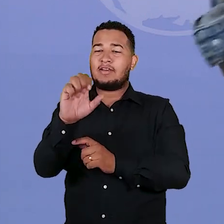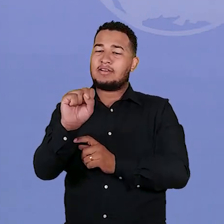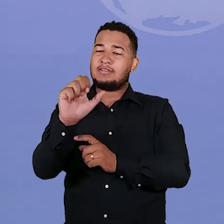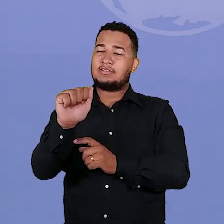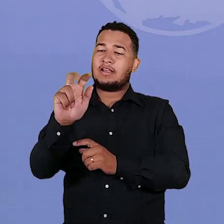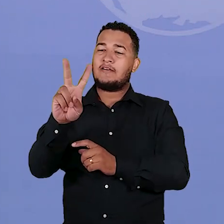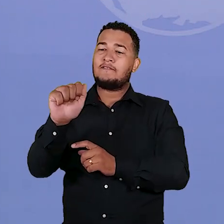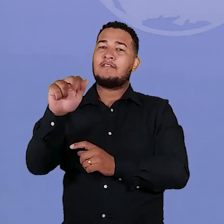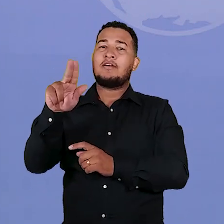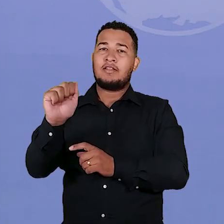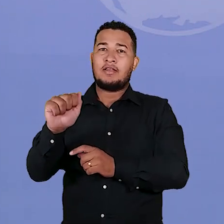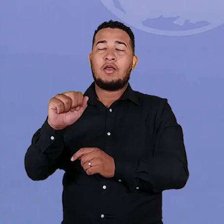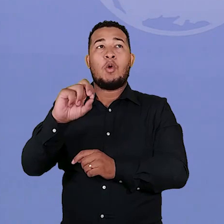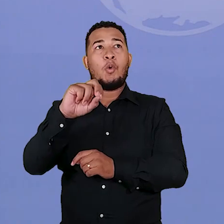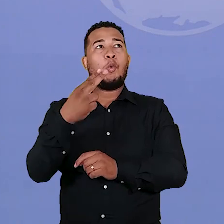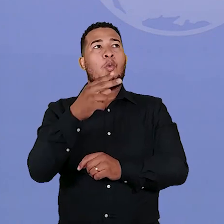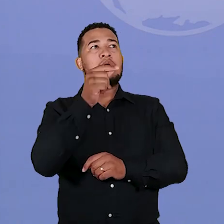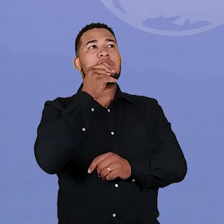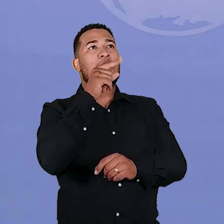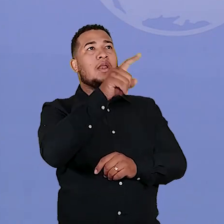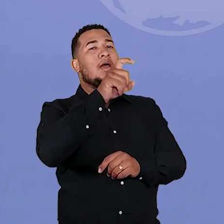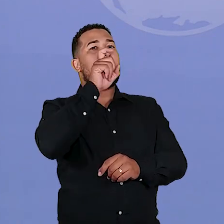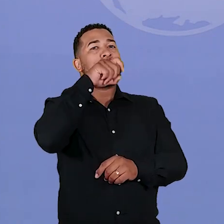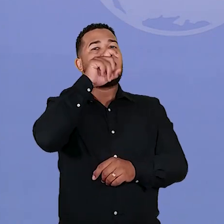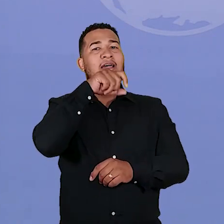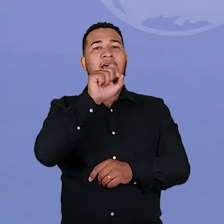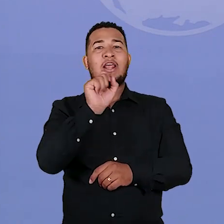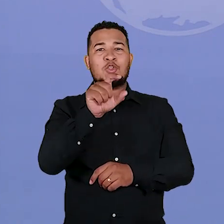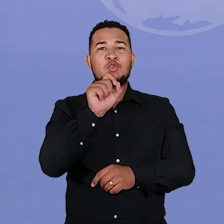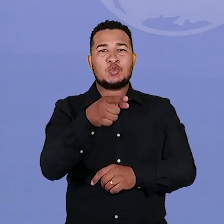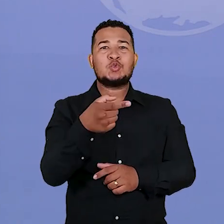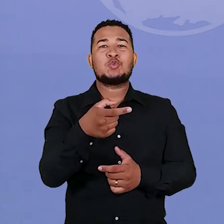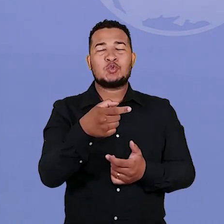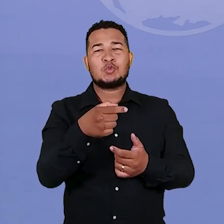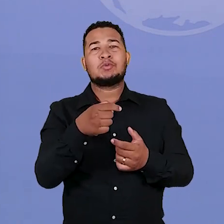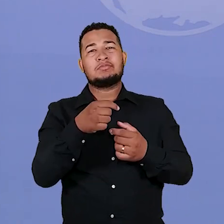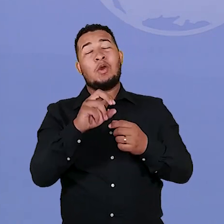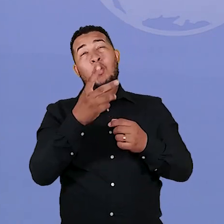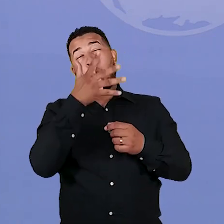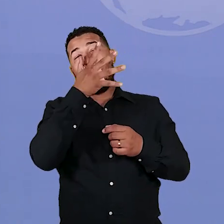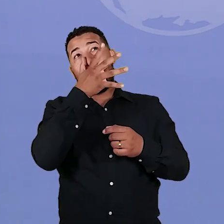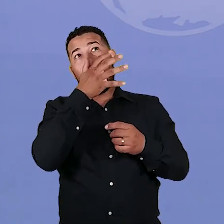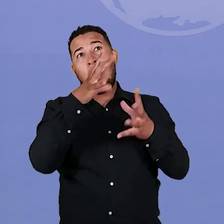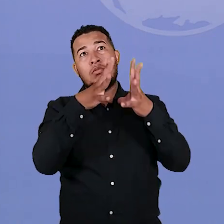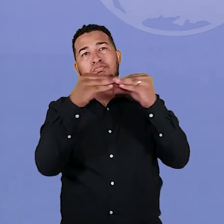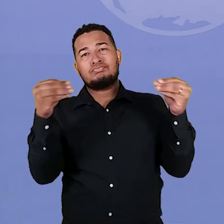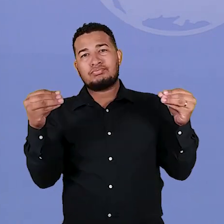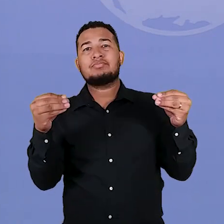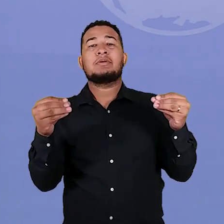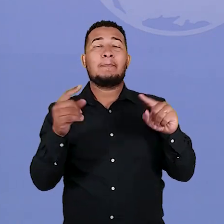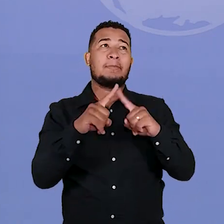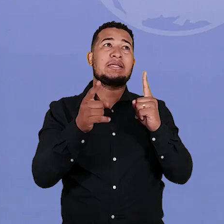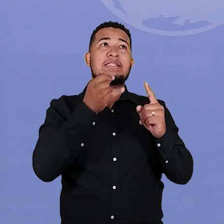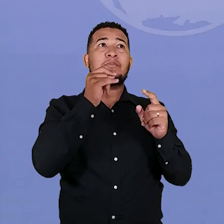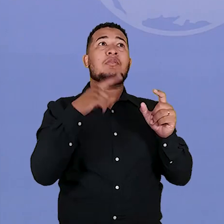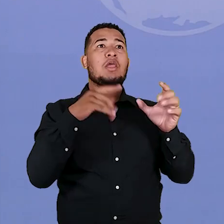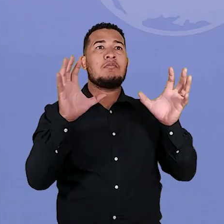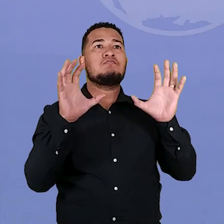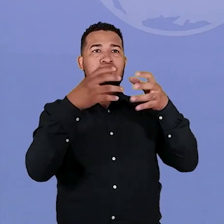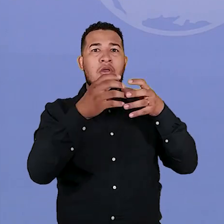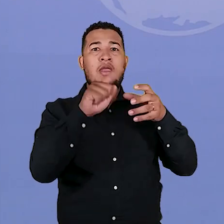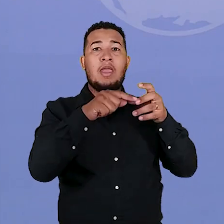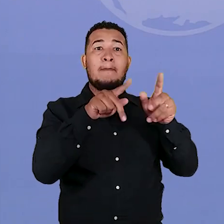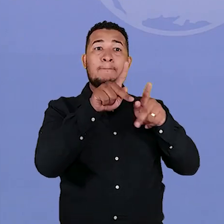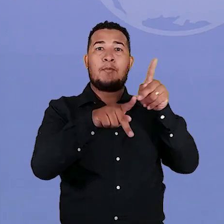leões na savana, sabe? A população de arara azul, coitado da arara azul, está quase entrando em extinção. É uma população,